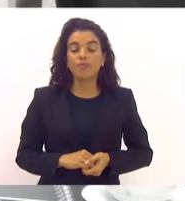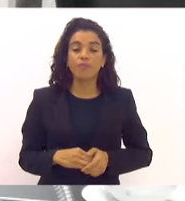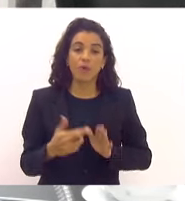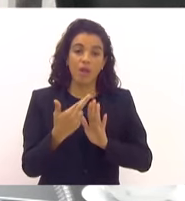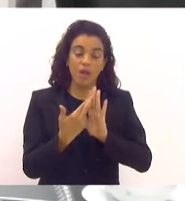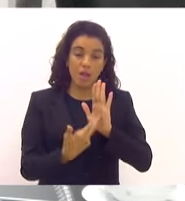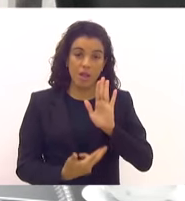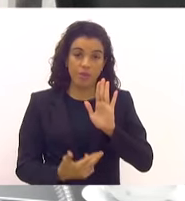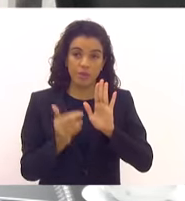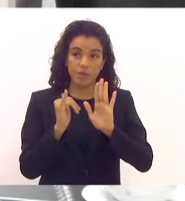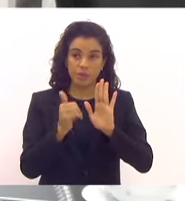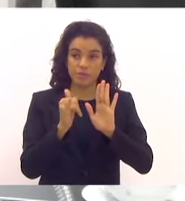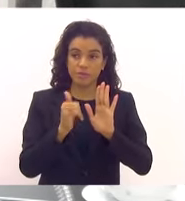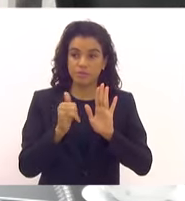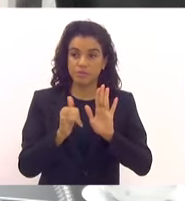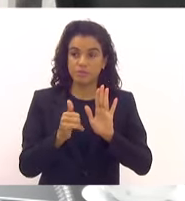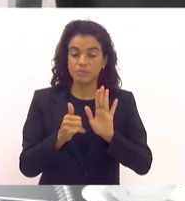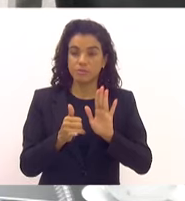relatoria do deputado